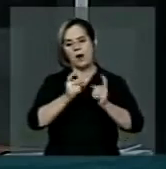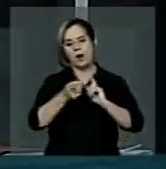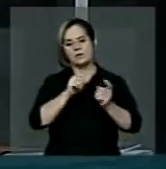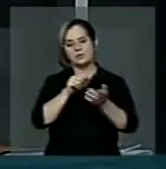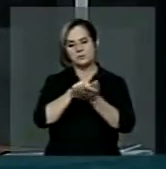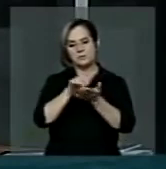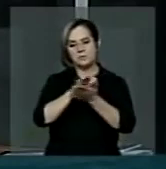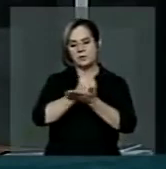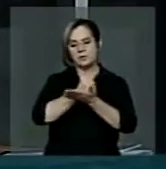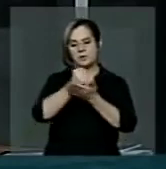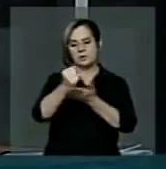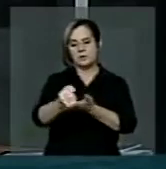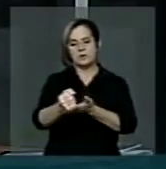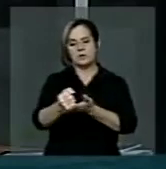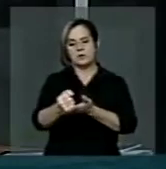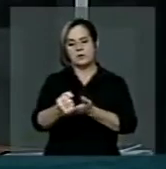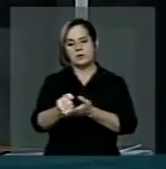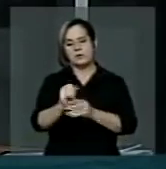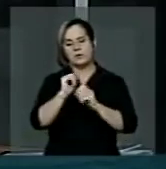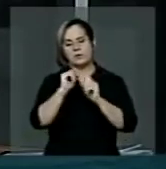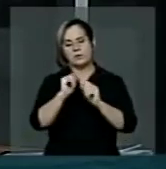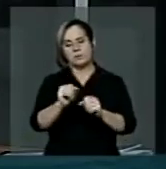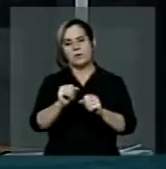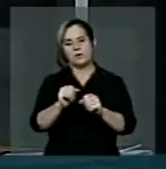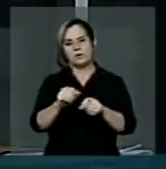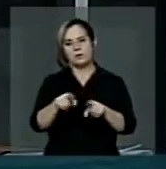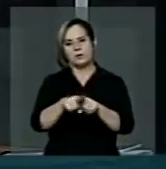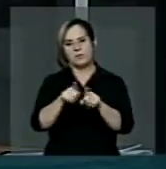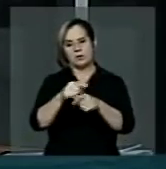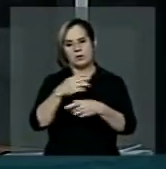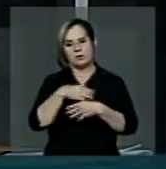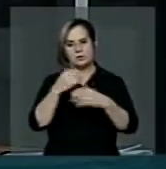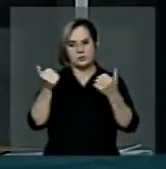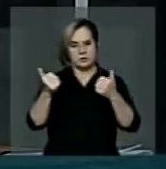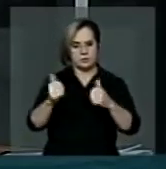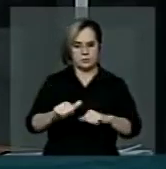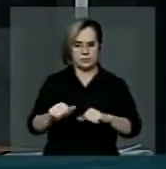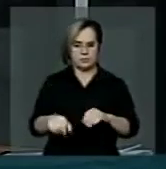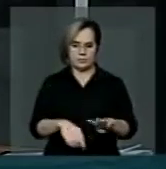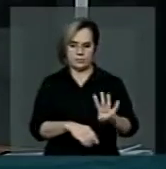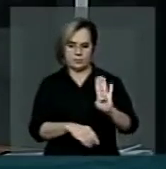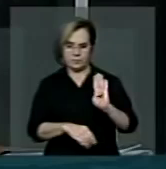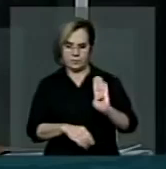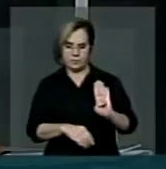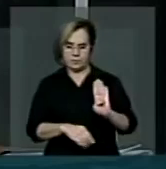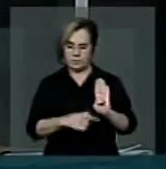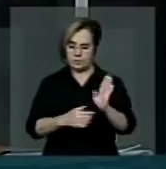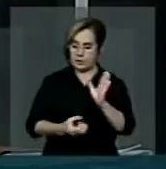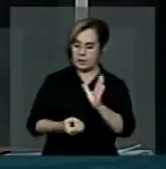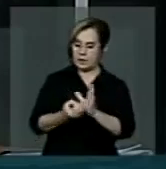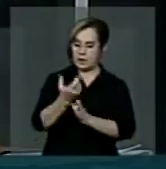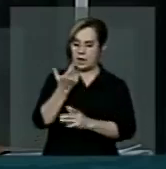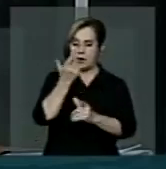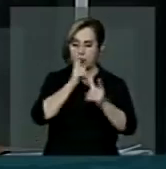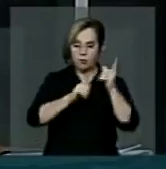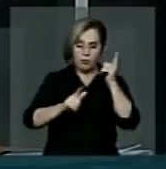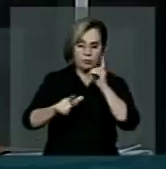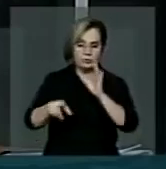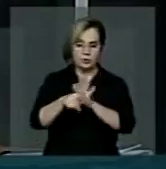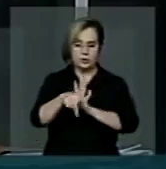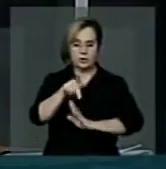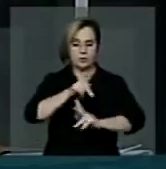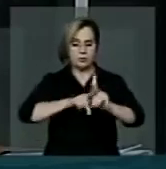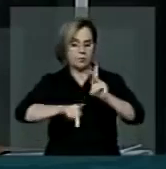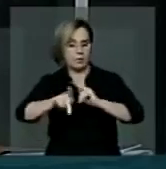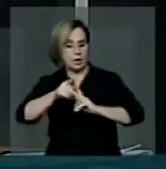administrativas suscetíveis de afetá-los diretamente. B. Criar meios pelos quais esses povos